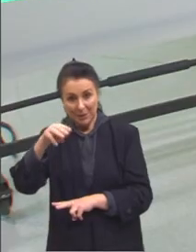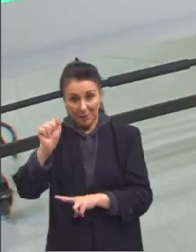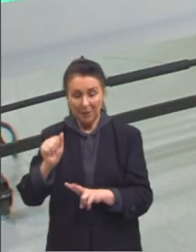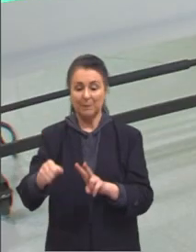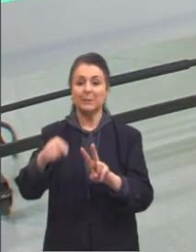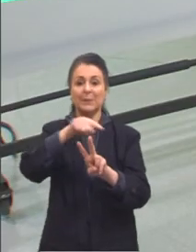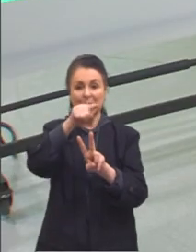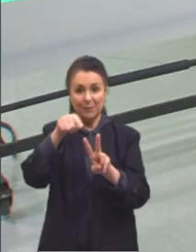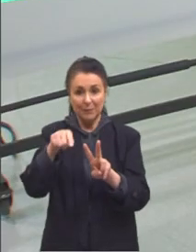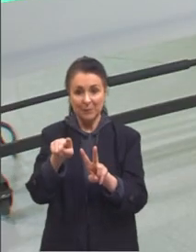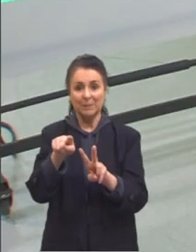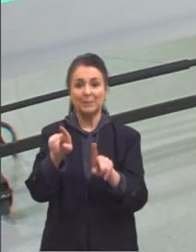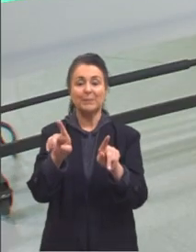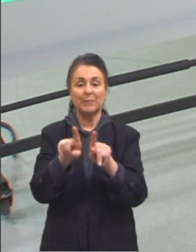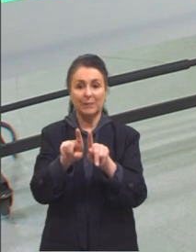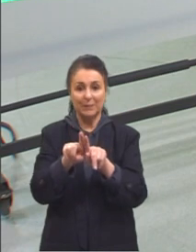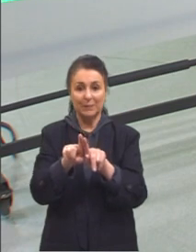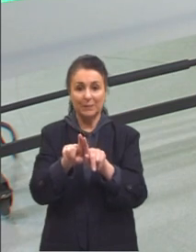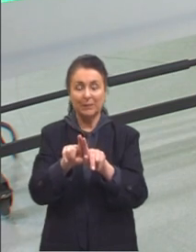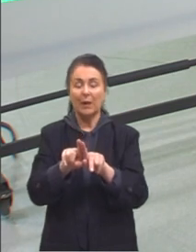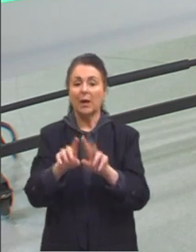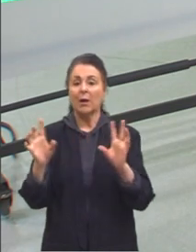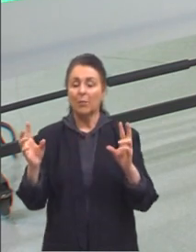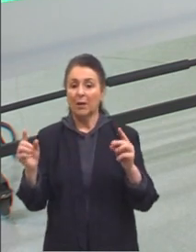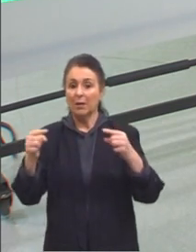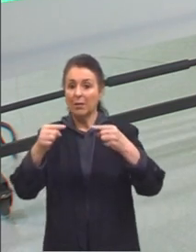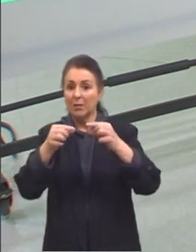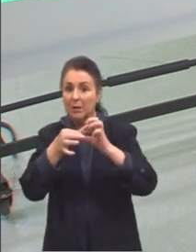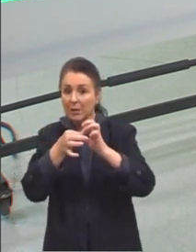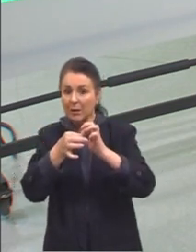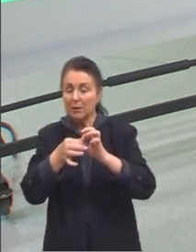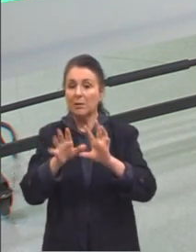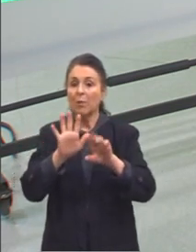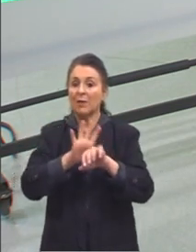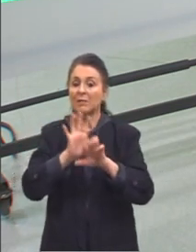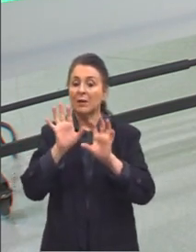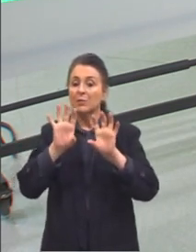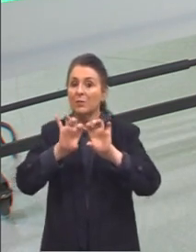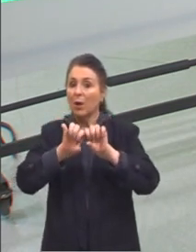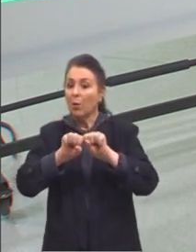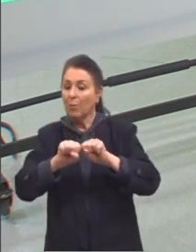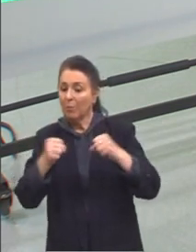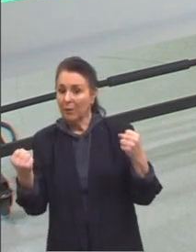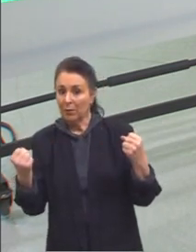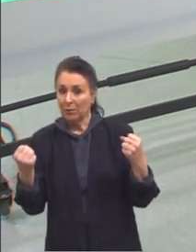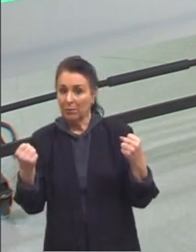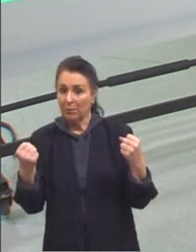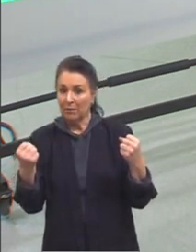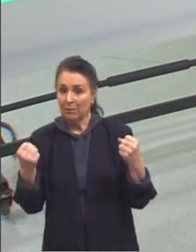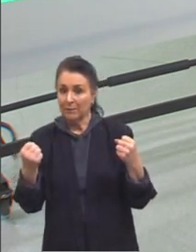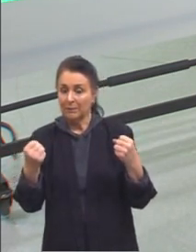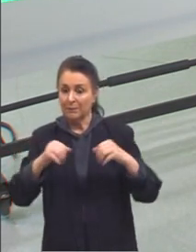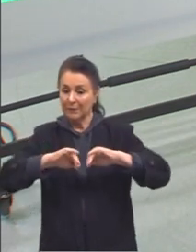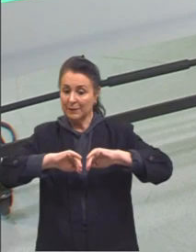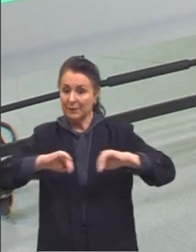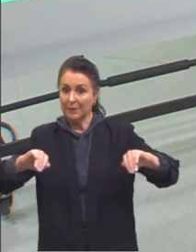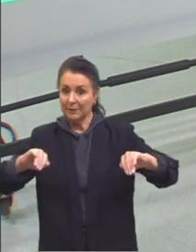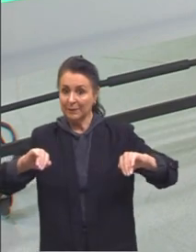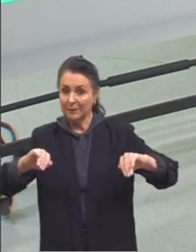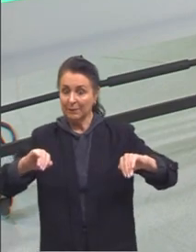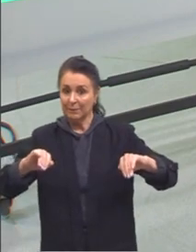também uma ligação que vai ser mais fácil de ser rompida e assim que